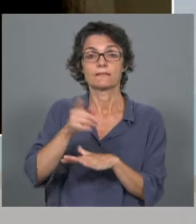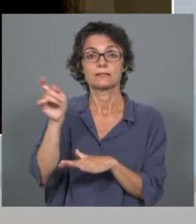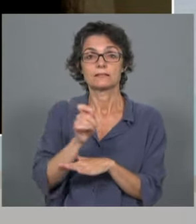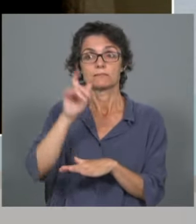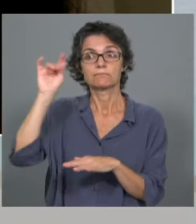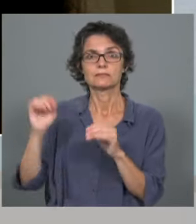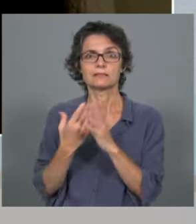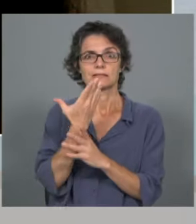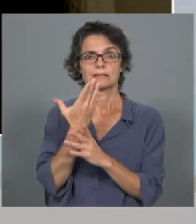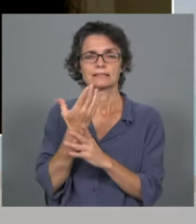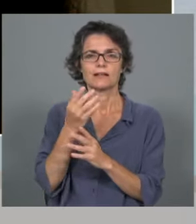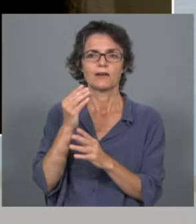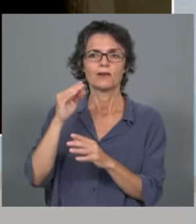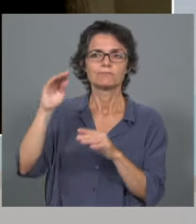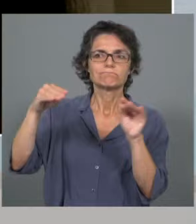que é a aproximação entre todos.